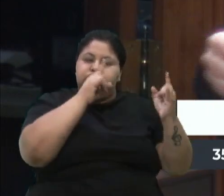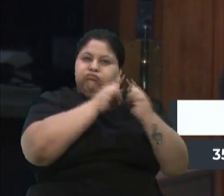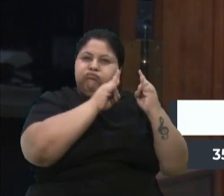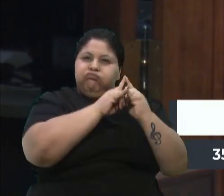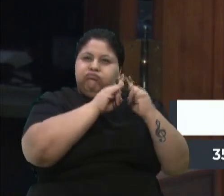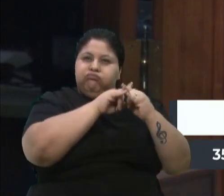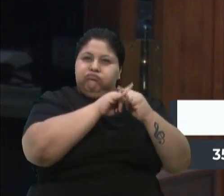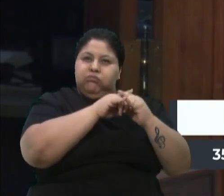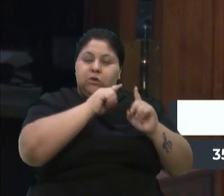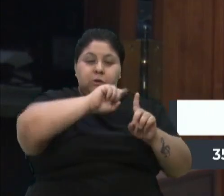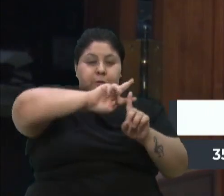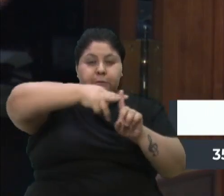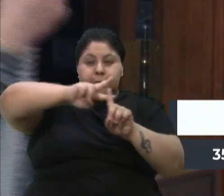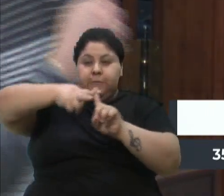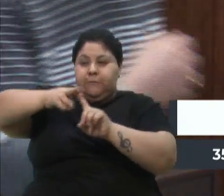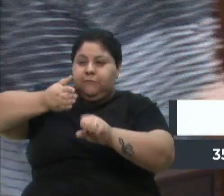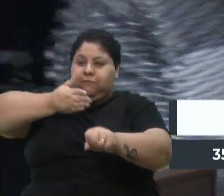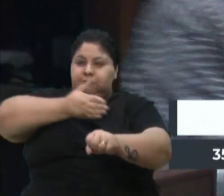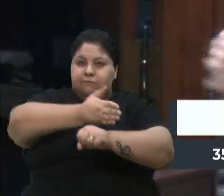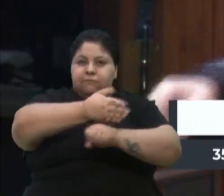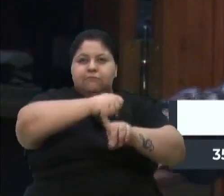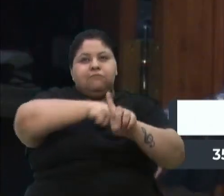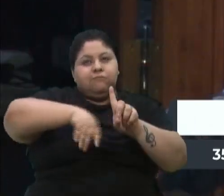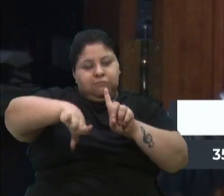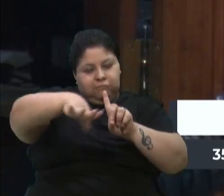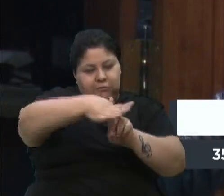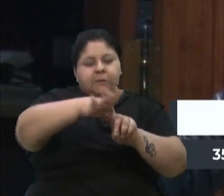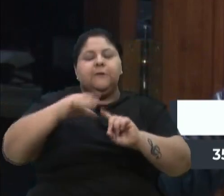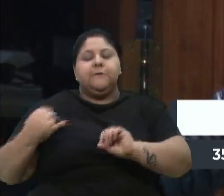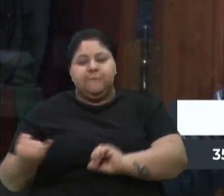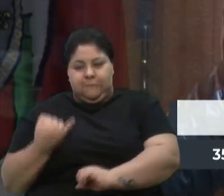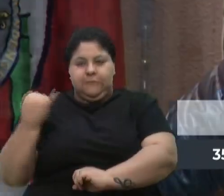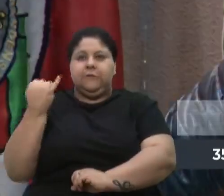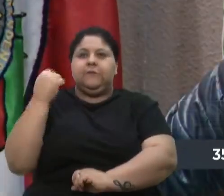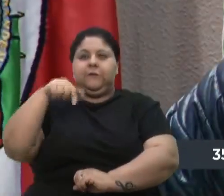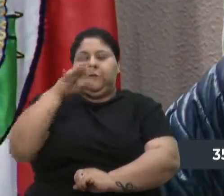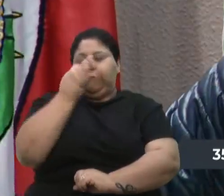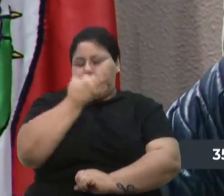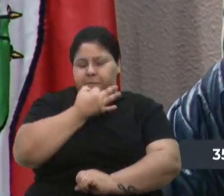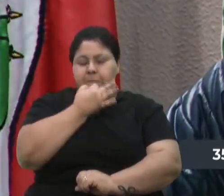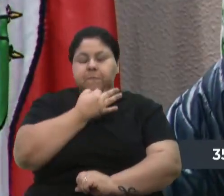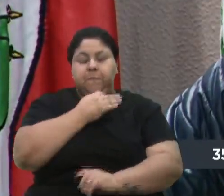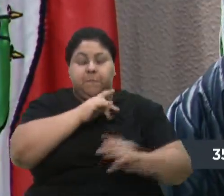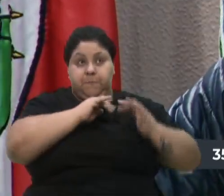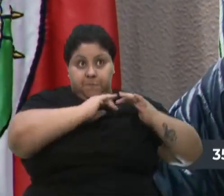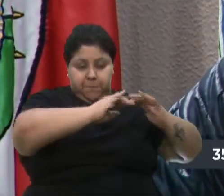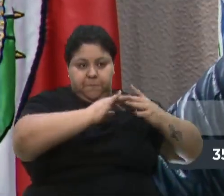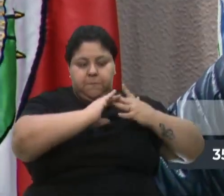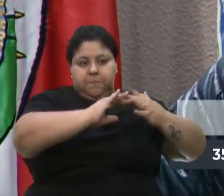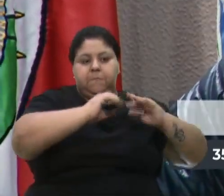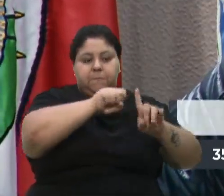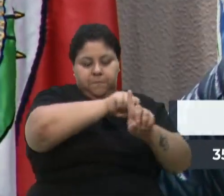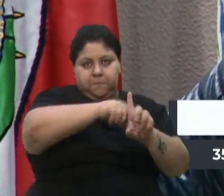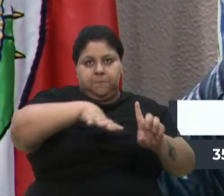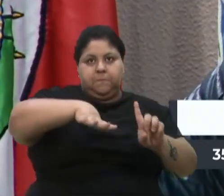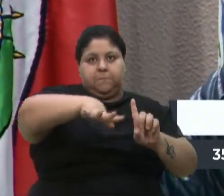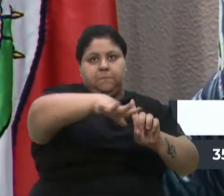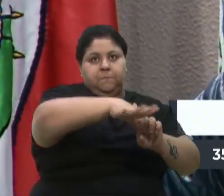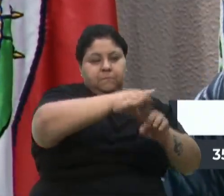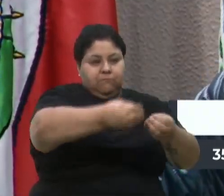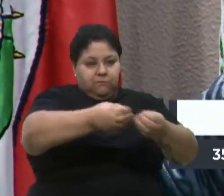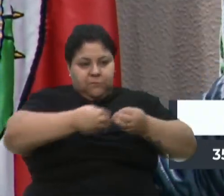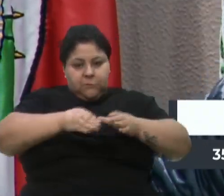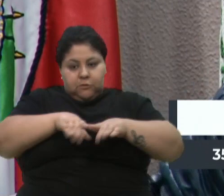essa participação social. E é de extrema importância para a cidade de Caxias do Sul que esse movimento social todo ganhe